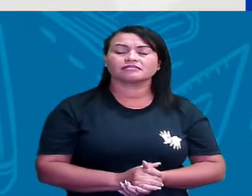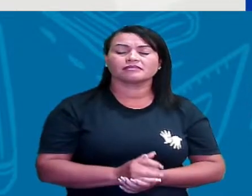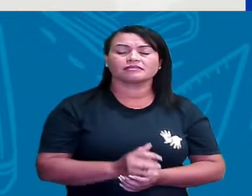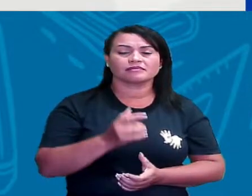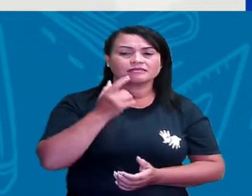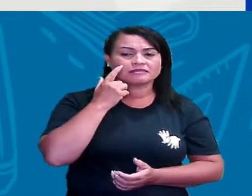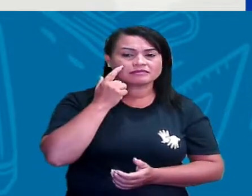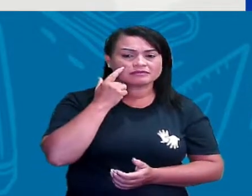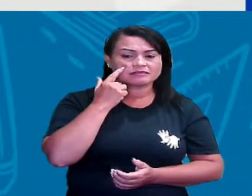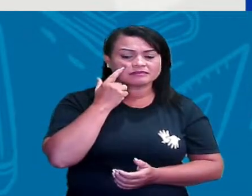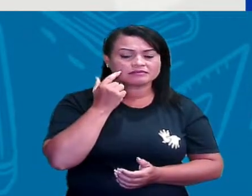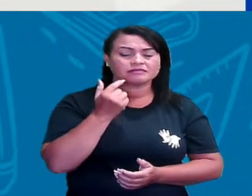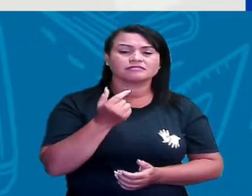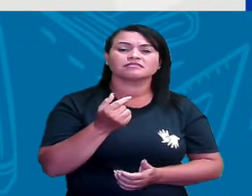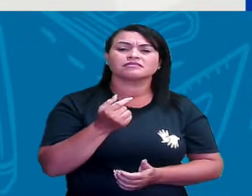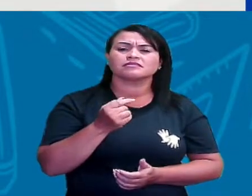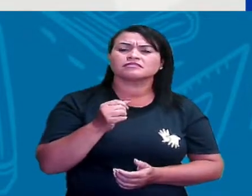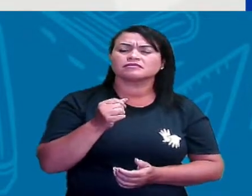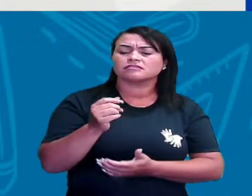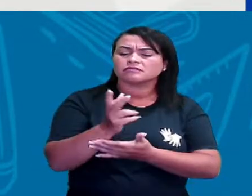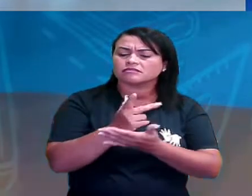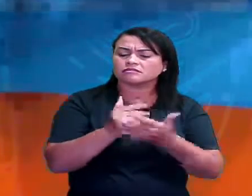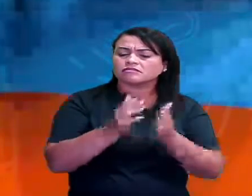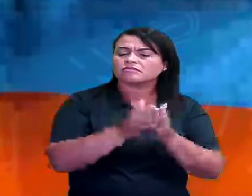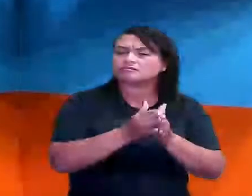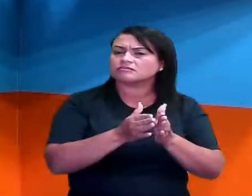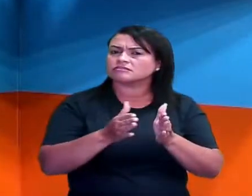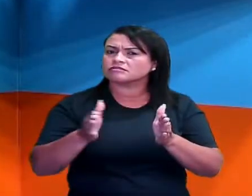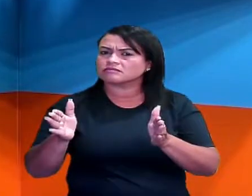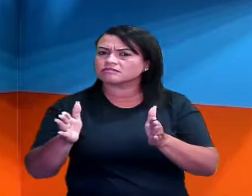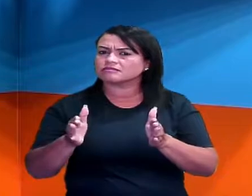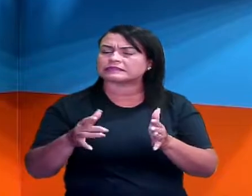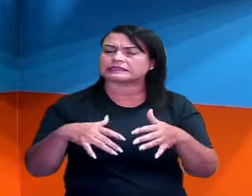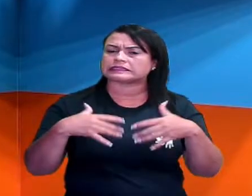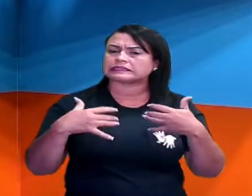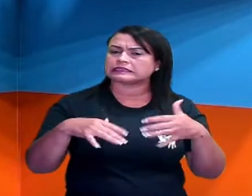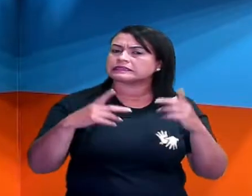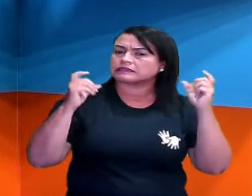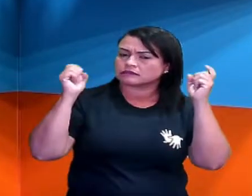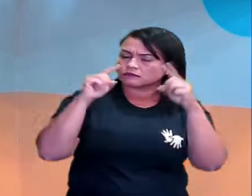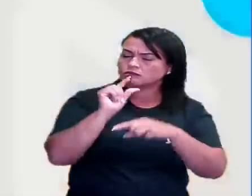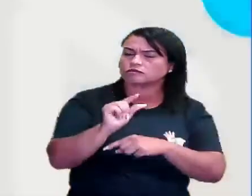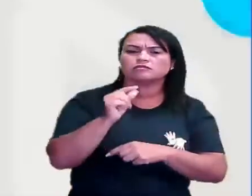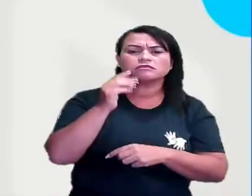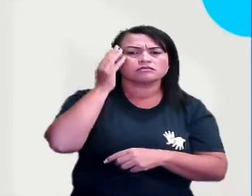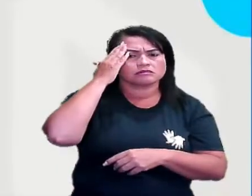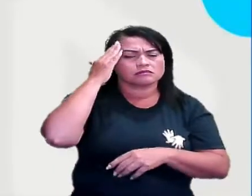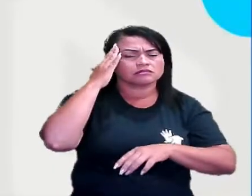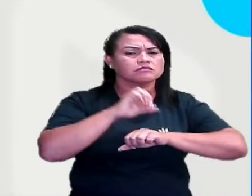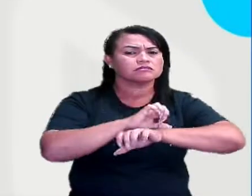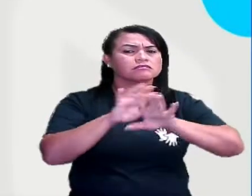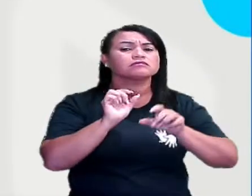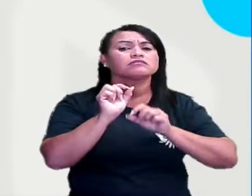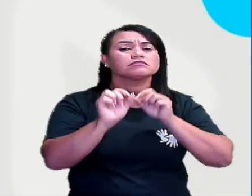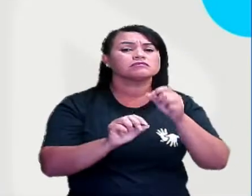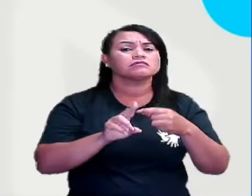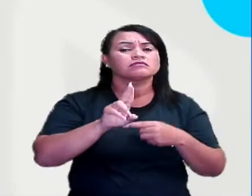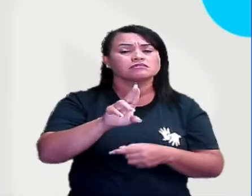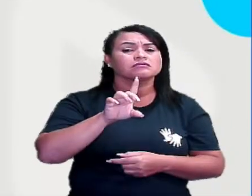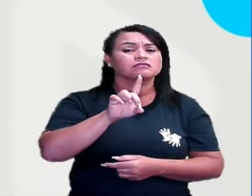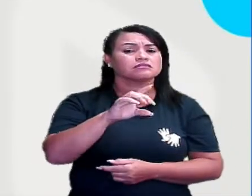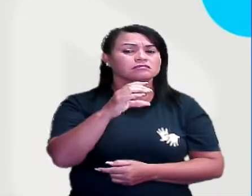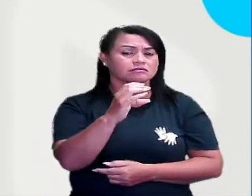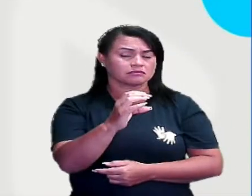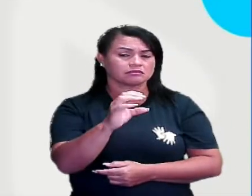Veja que a continuação do desenho de unidades é trabalhosa, por isso vamos entender melhor o que são as unidades, dezenas, centenas e unidade de